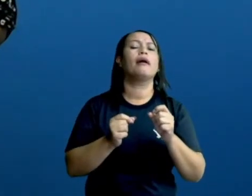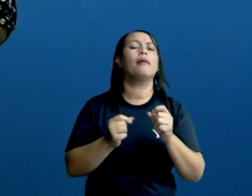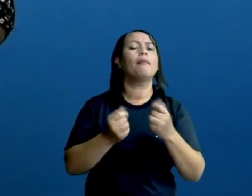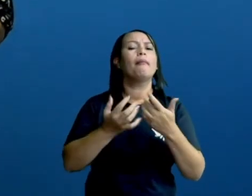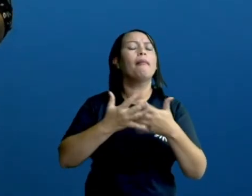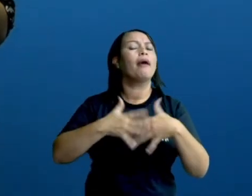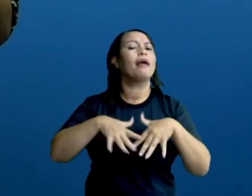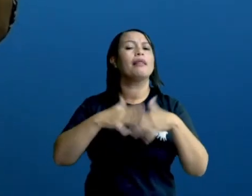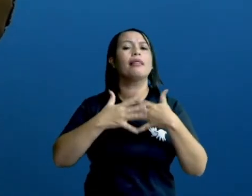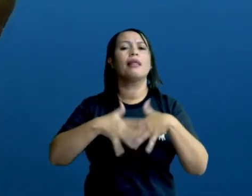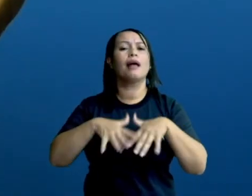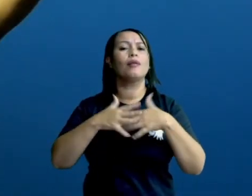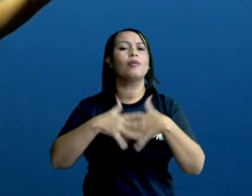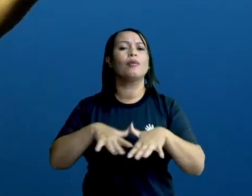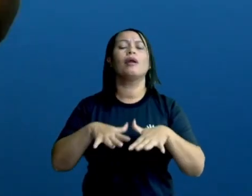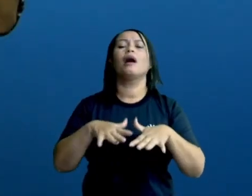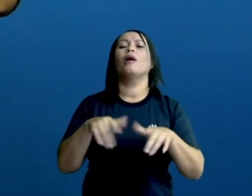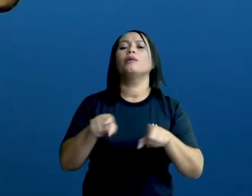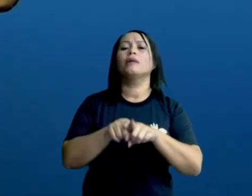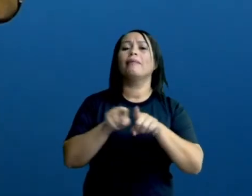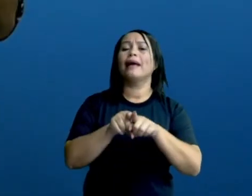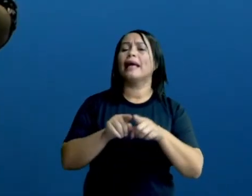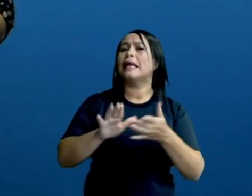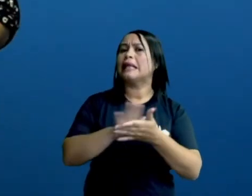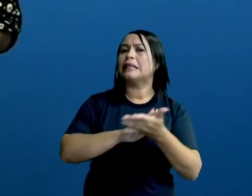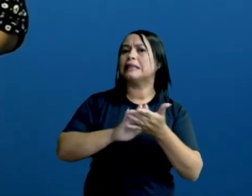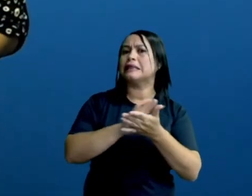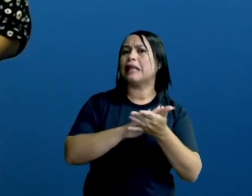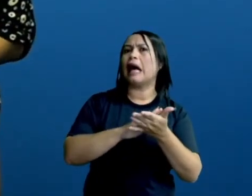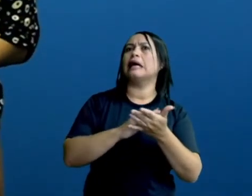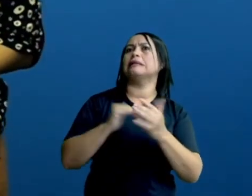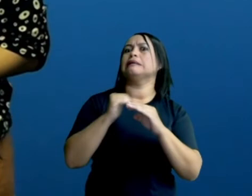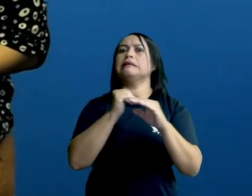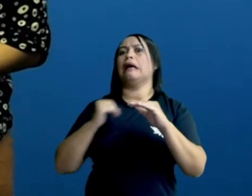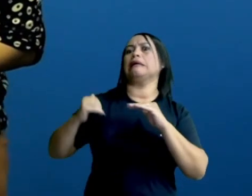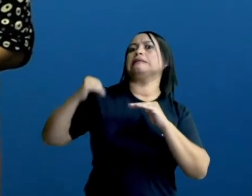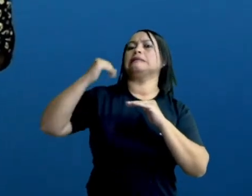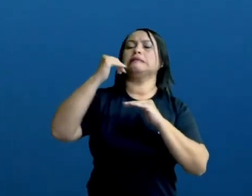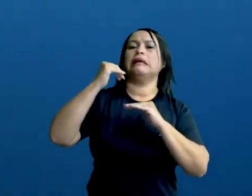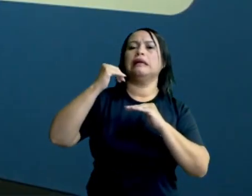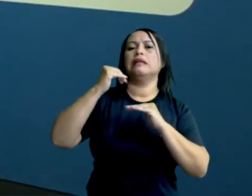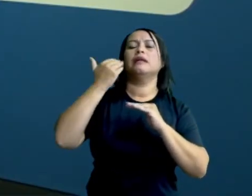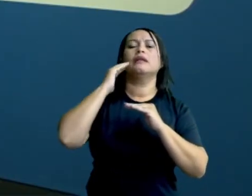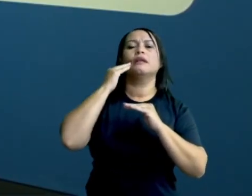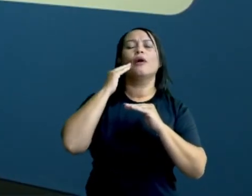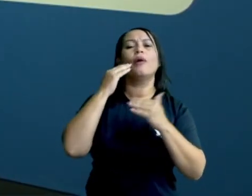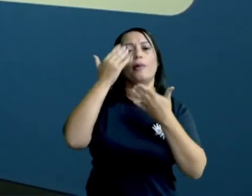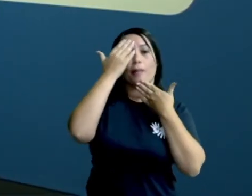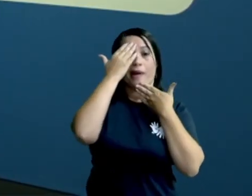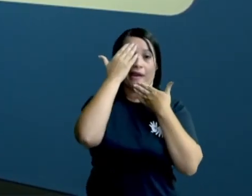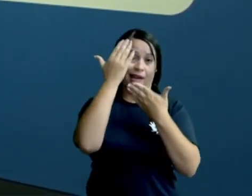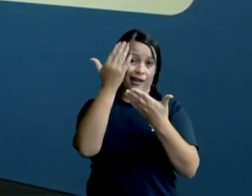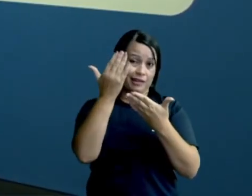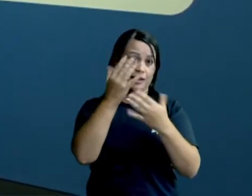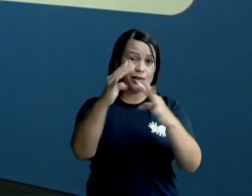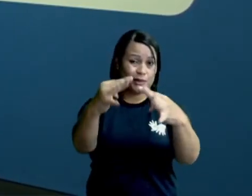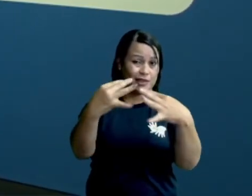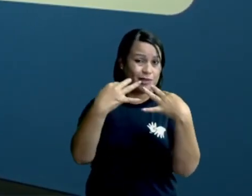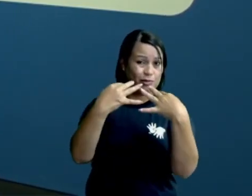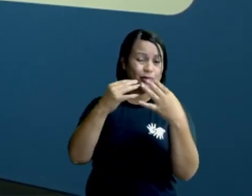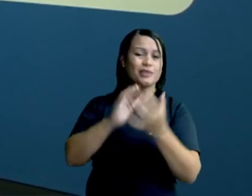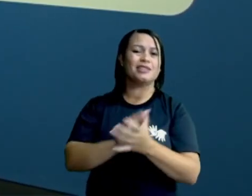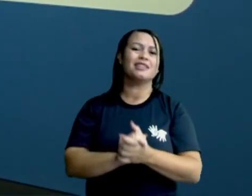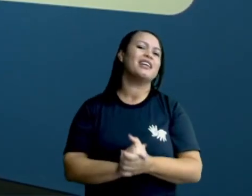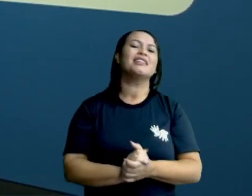saudável e sem nem nada que exceda o limite do aceitável. Eu agradeço a atenção de